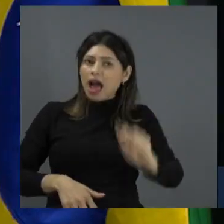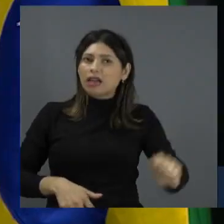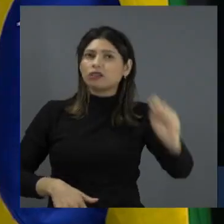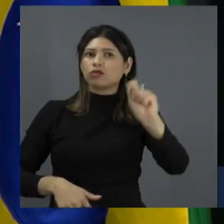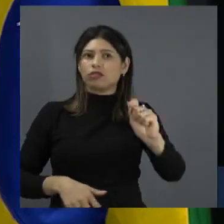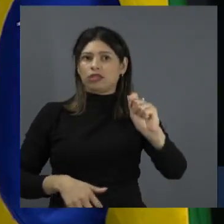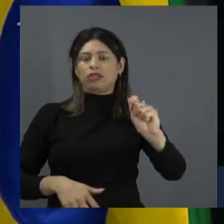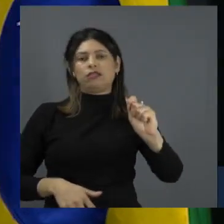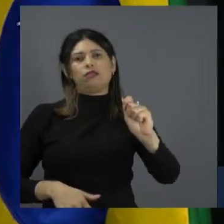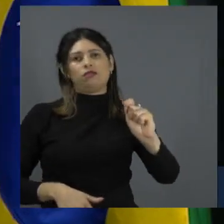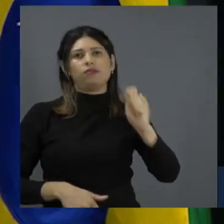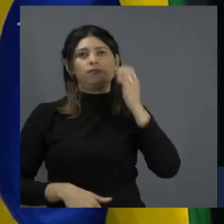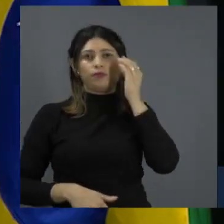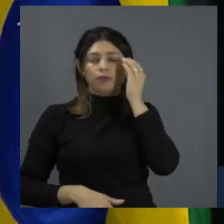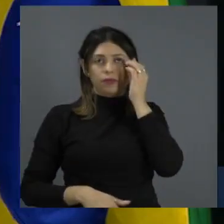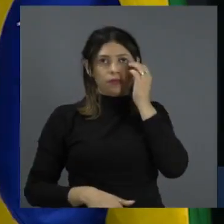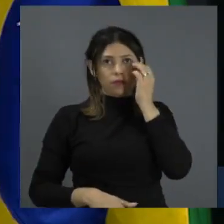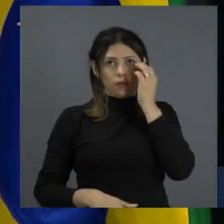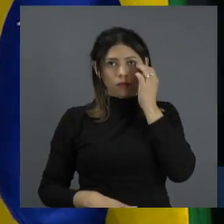Brasil.